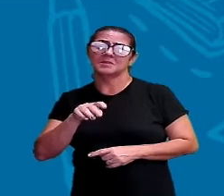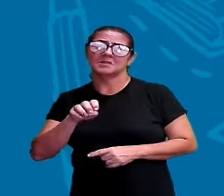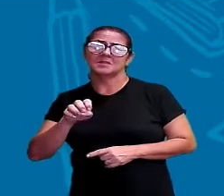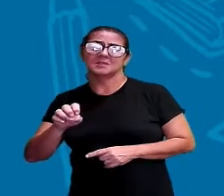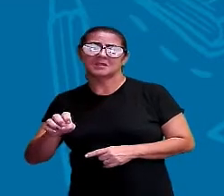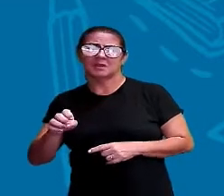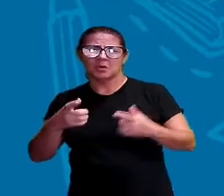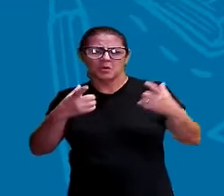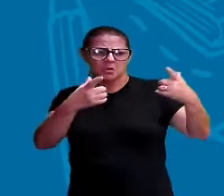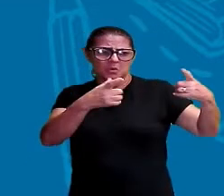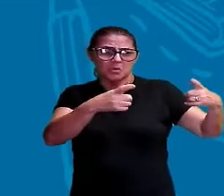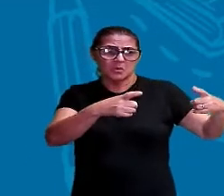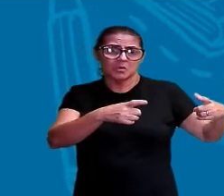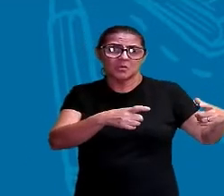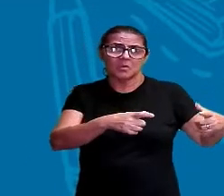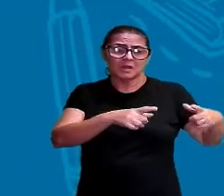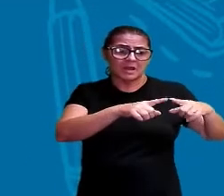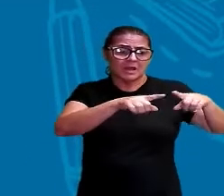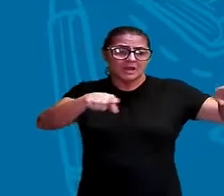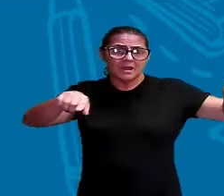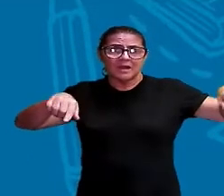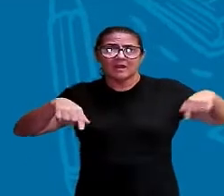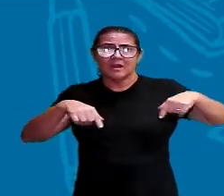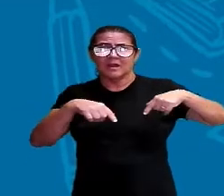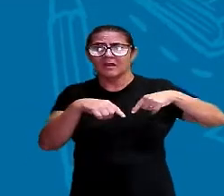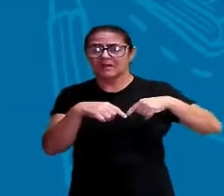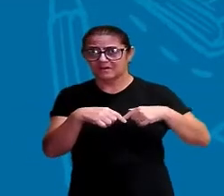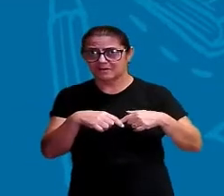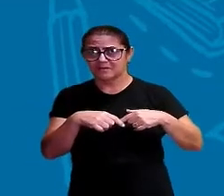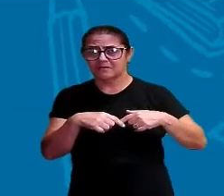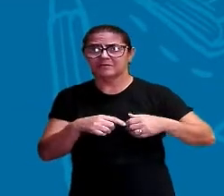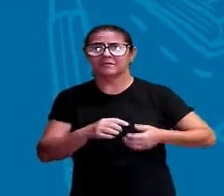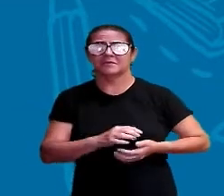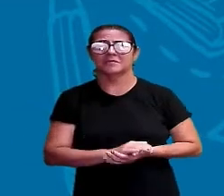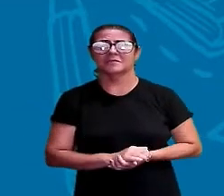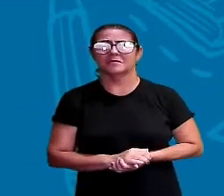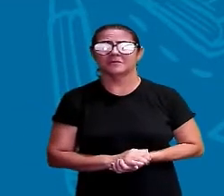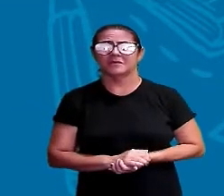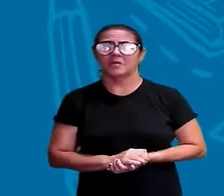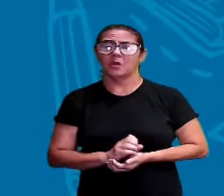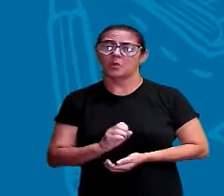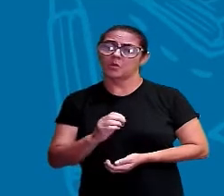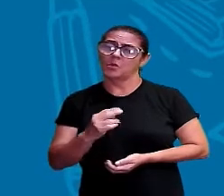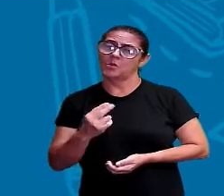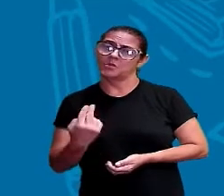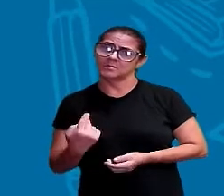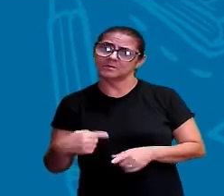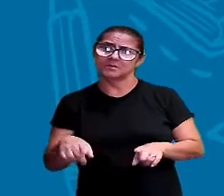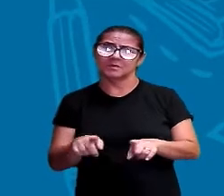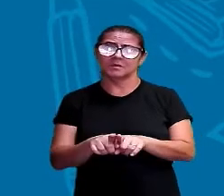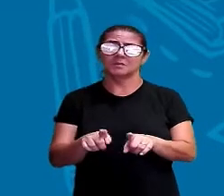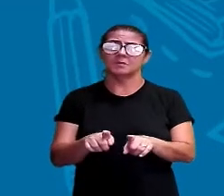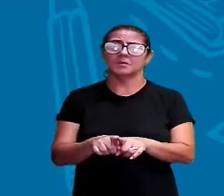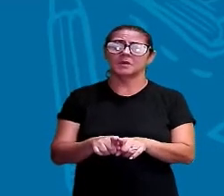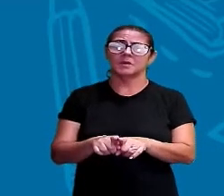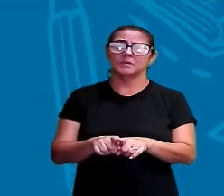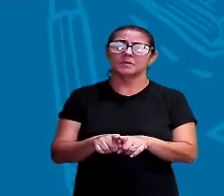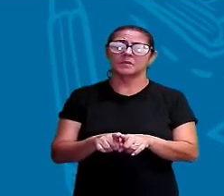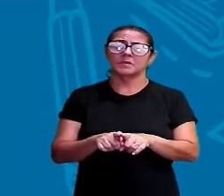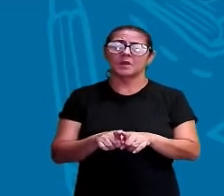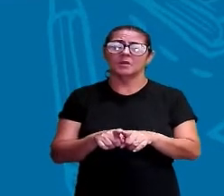espaço físico, então a gente está lidando aí com algo relativo a espaço físico, ou pode ser também a área